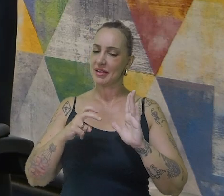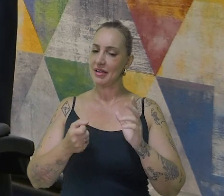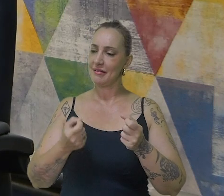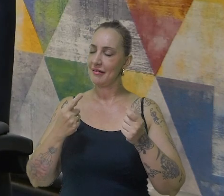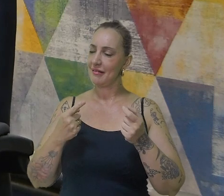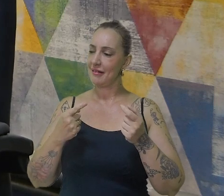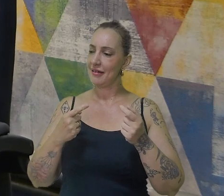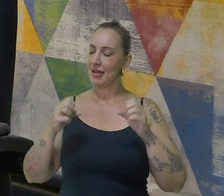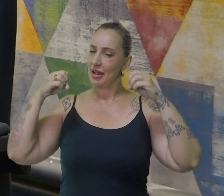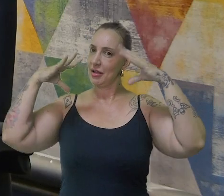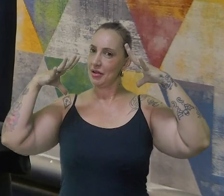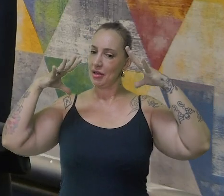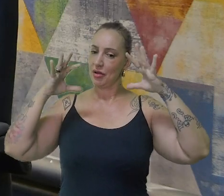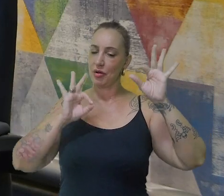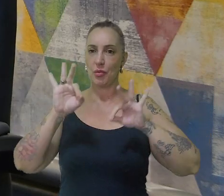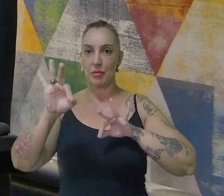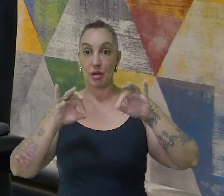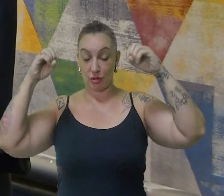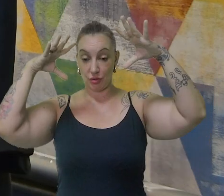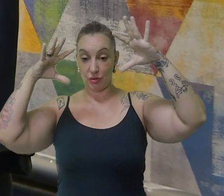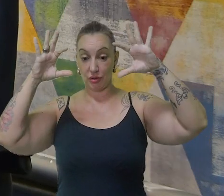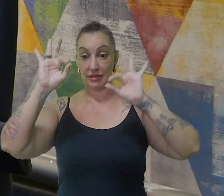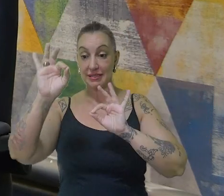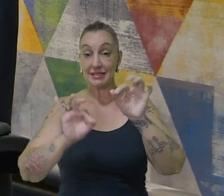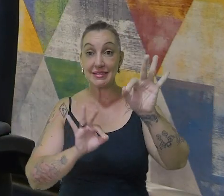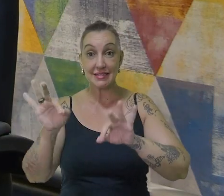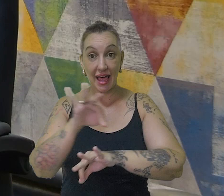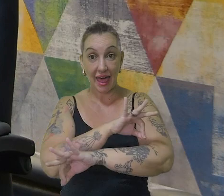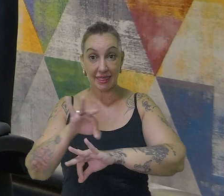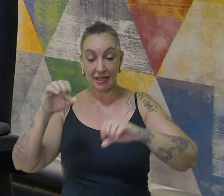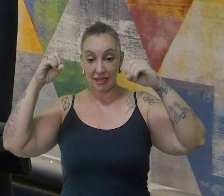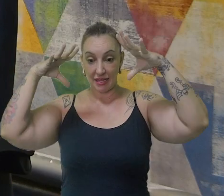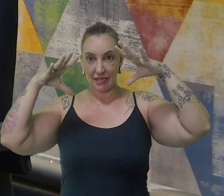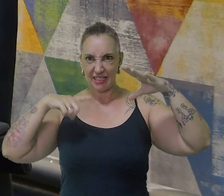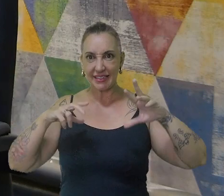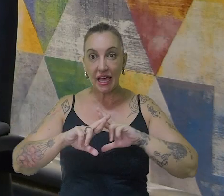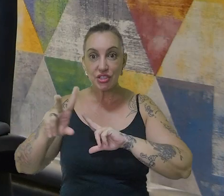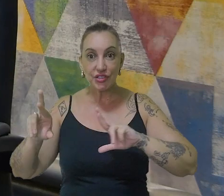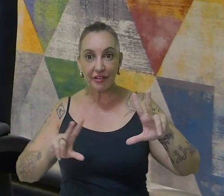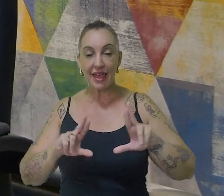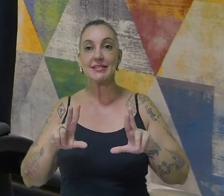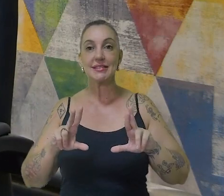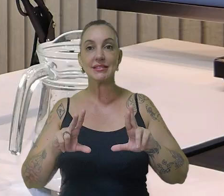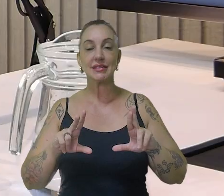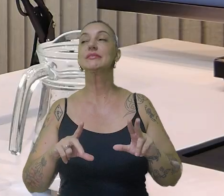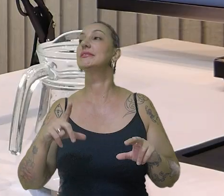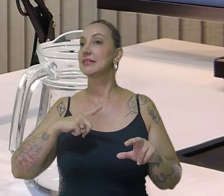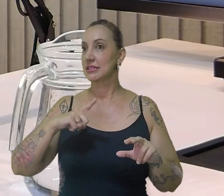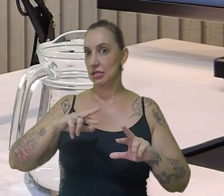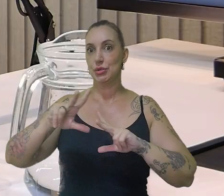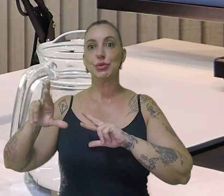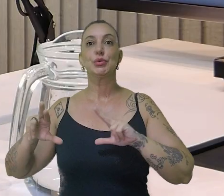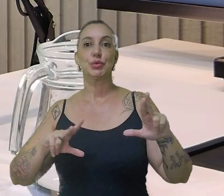definições tem é iluminadora operadora de luz design de luz tem alguma diferença disso tudo tem